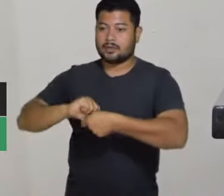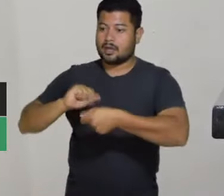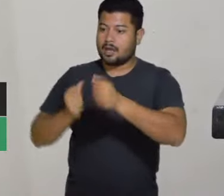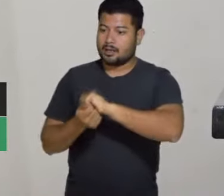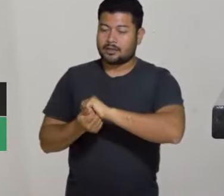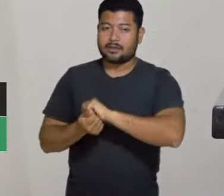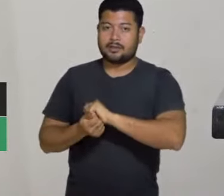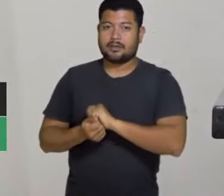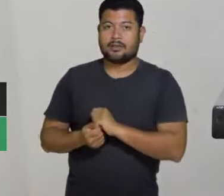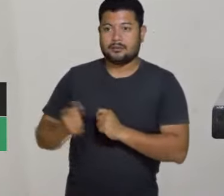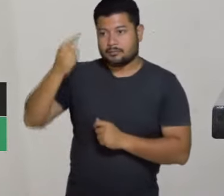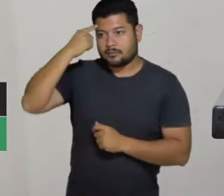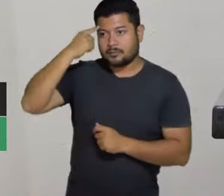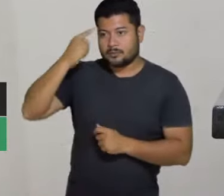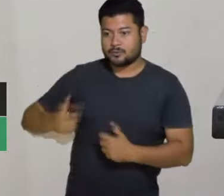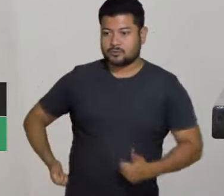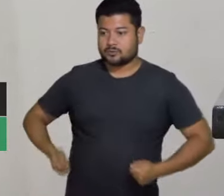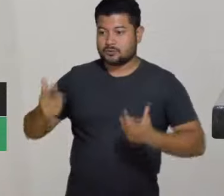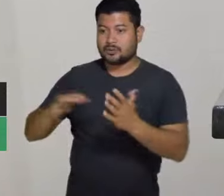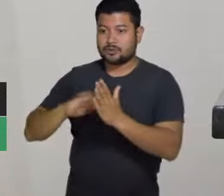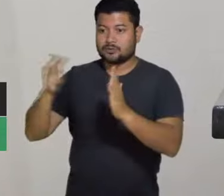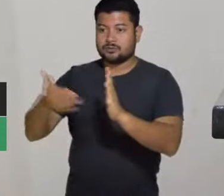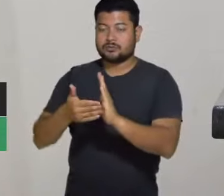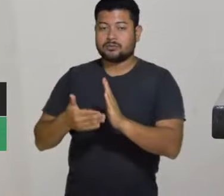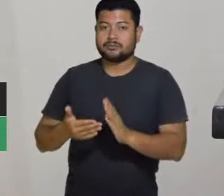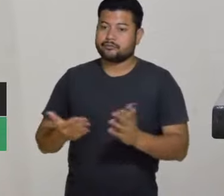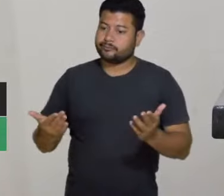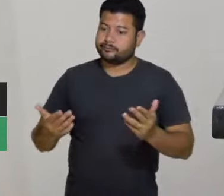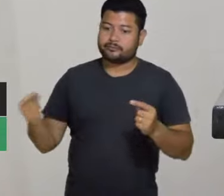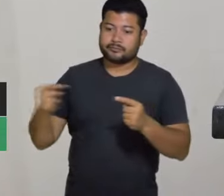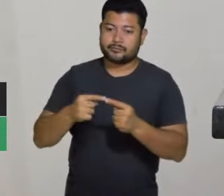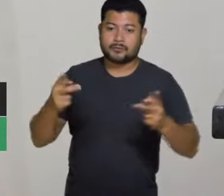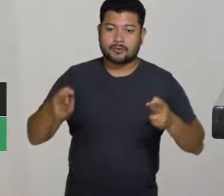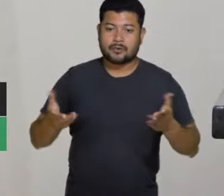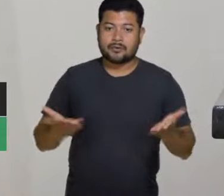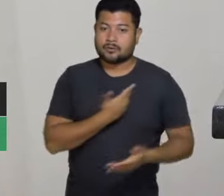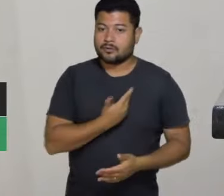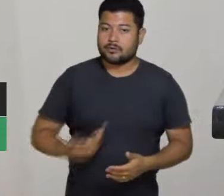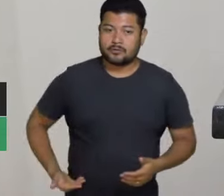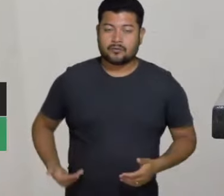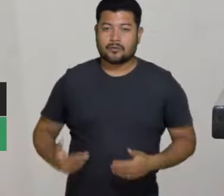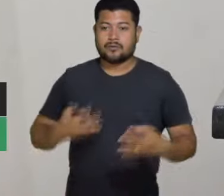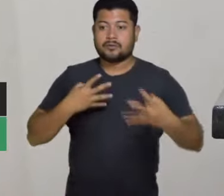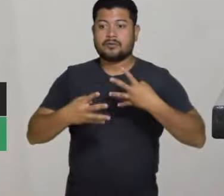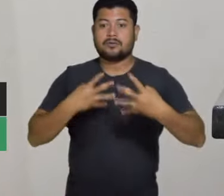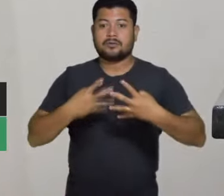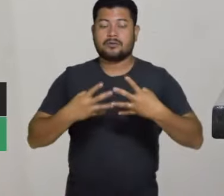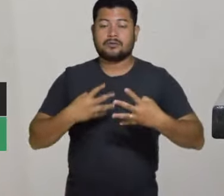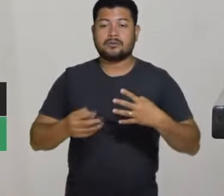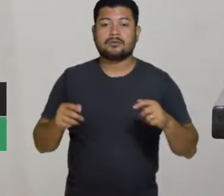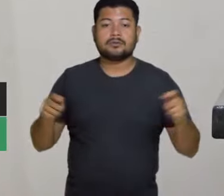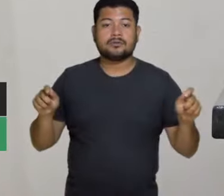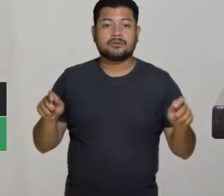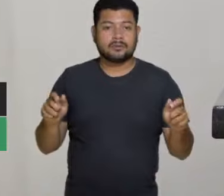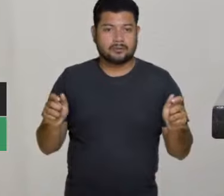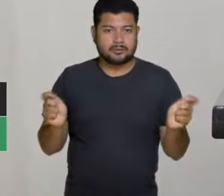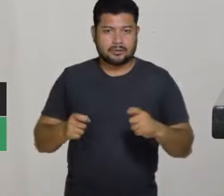no aumento dos custos gerais, nada mais justo também que o governo, de forma transparente, possa prever